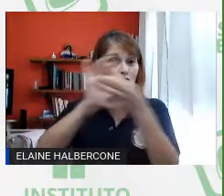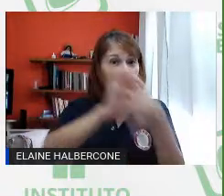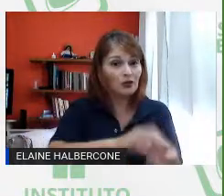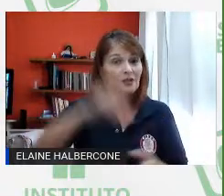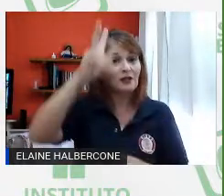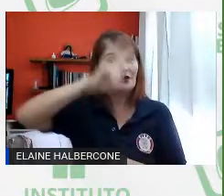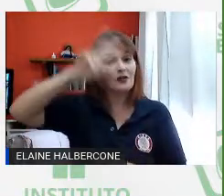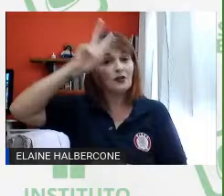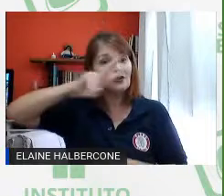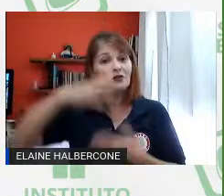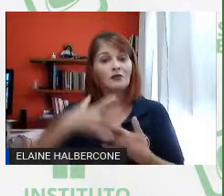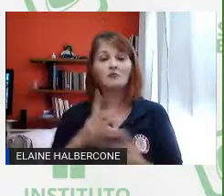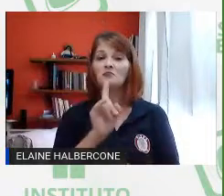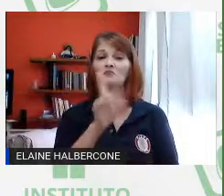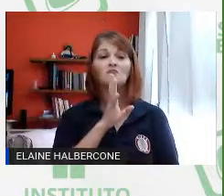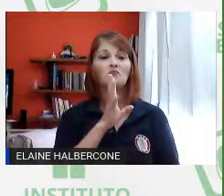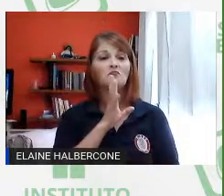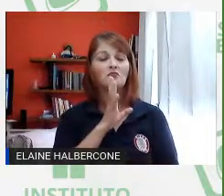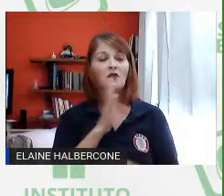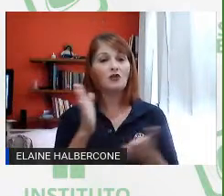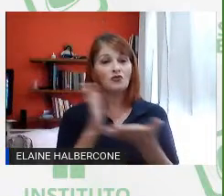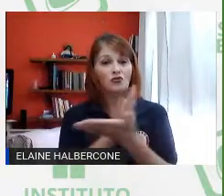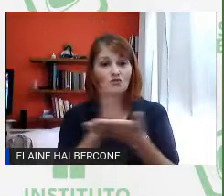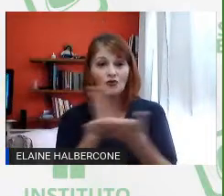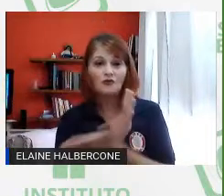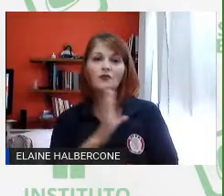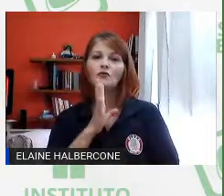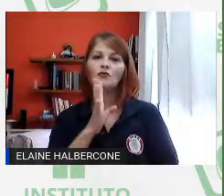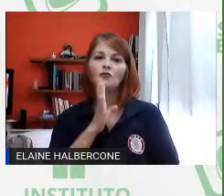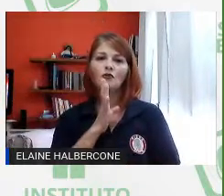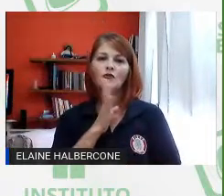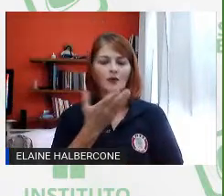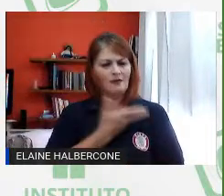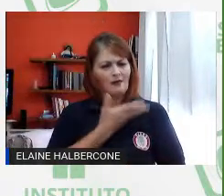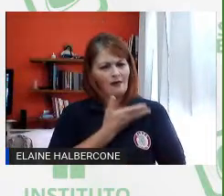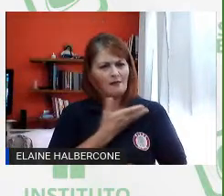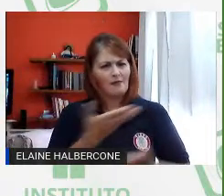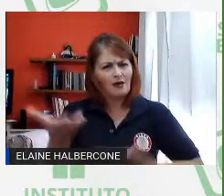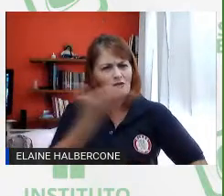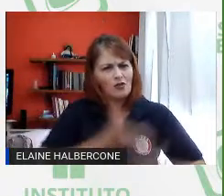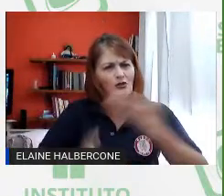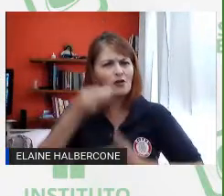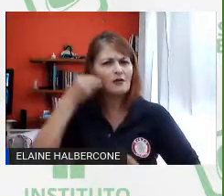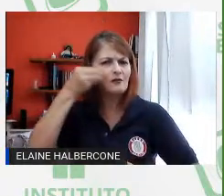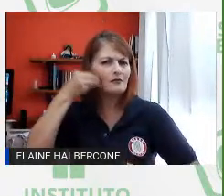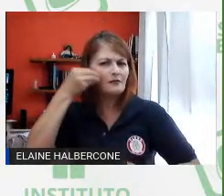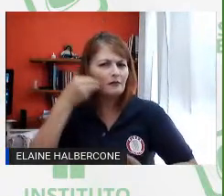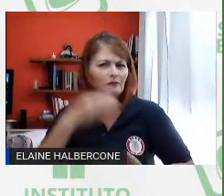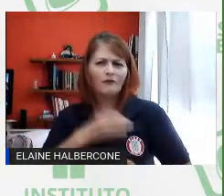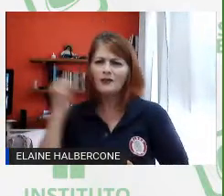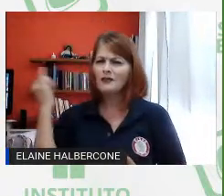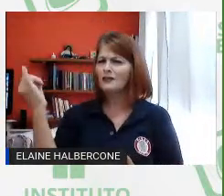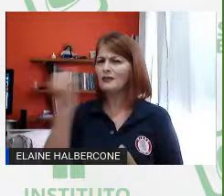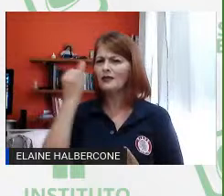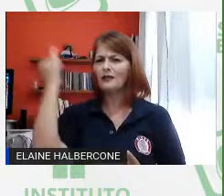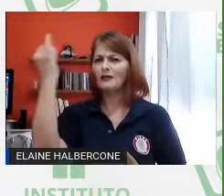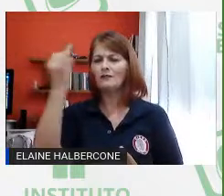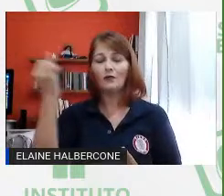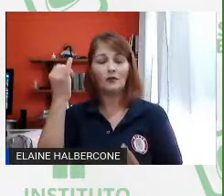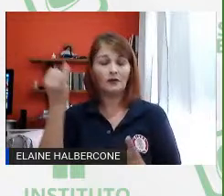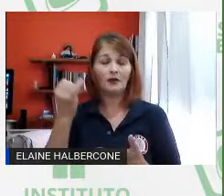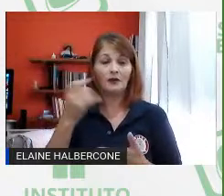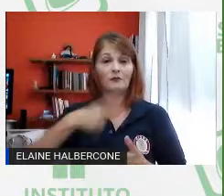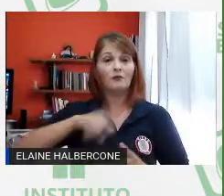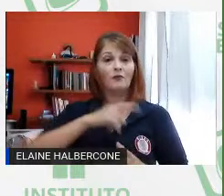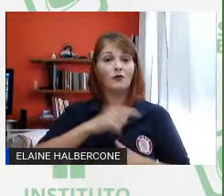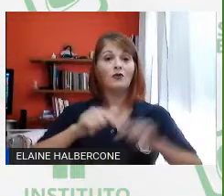então desconhecido. Essa divisão de conhecimento com os colegas, essa troca de experiência foi extremamente importante e fundamental para a nossa carreira,